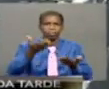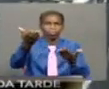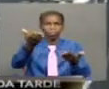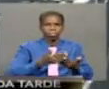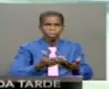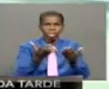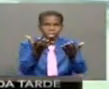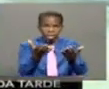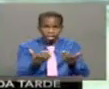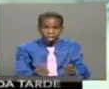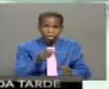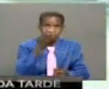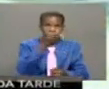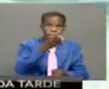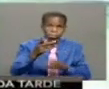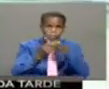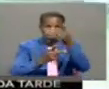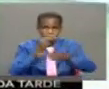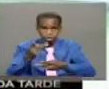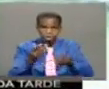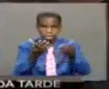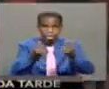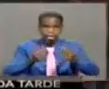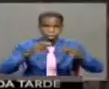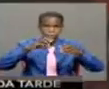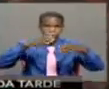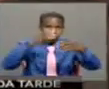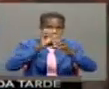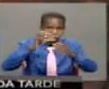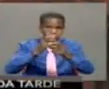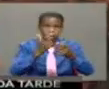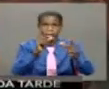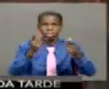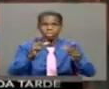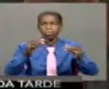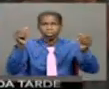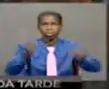pretendem explorar as suas potencialidades, muitas ainda virgens.